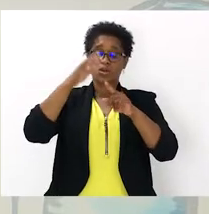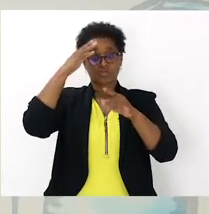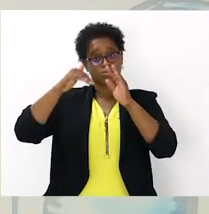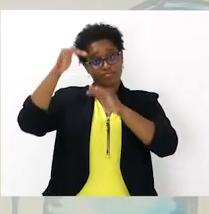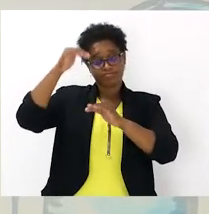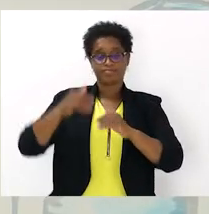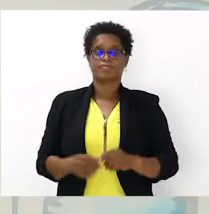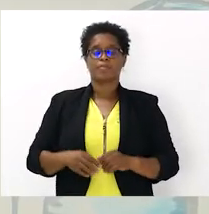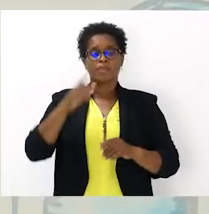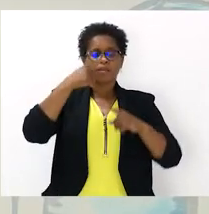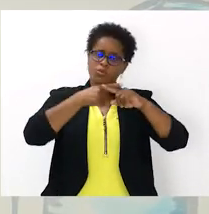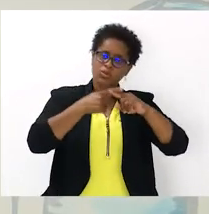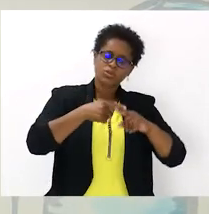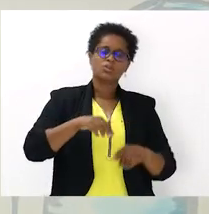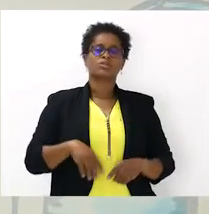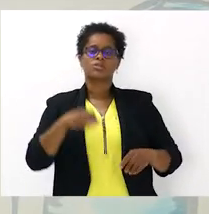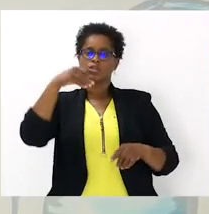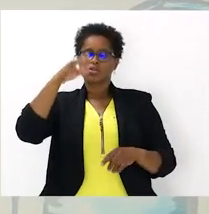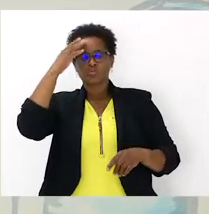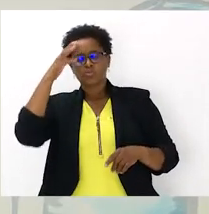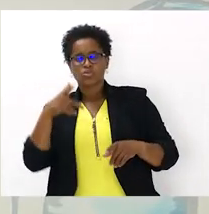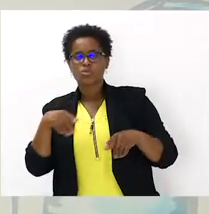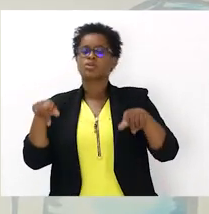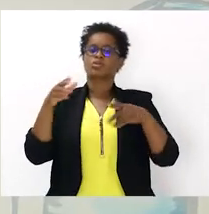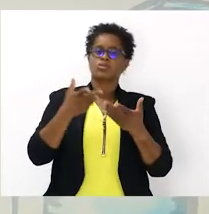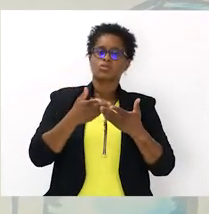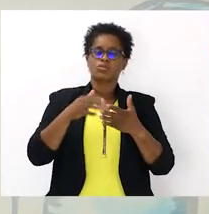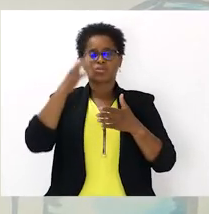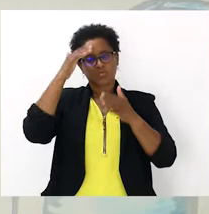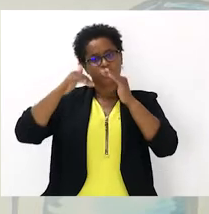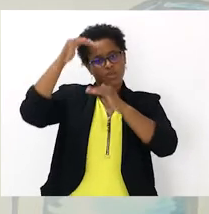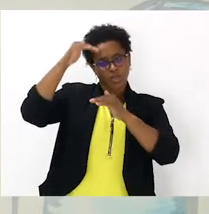expoente. Multiplicação de potência com expoente.